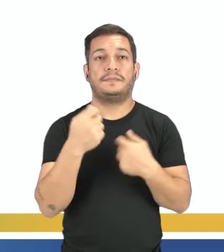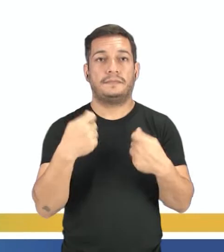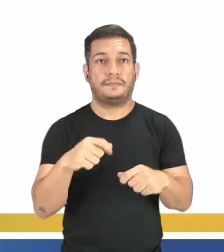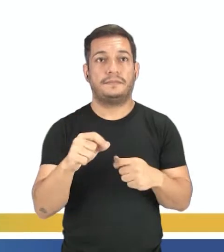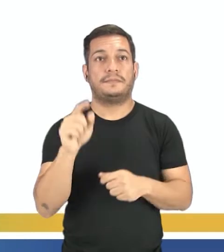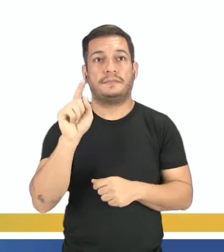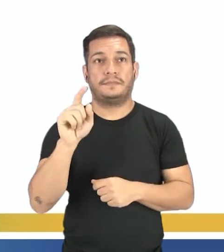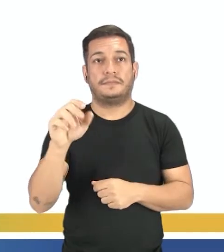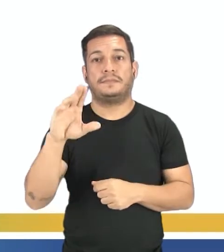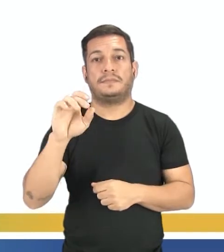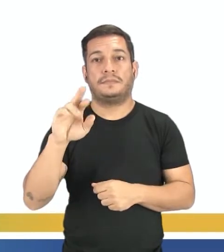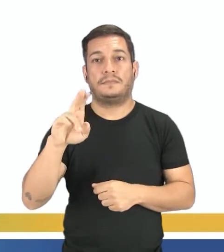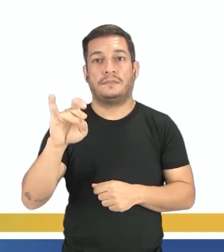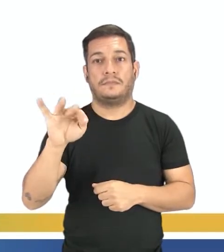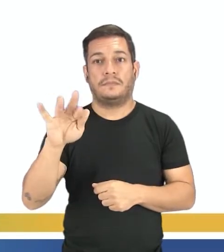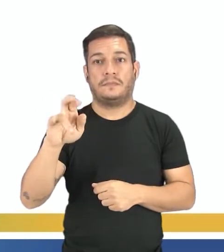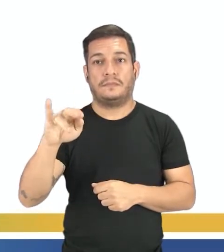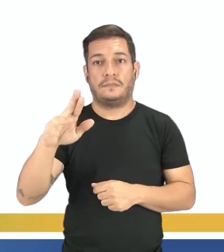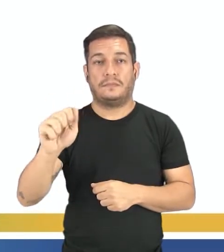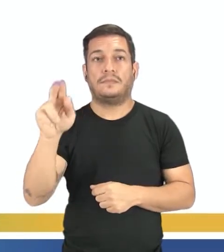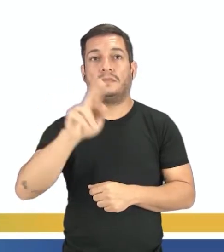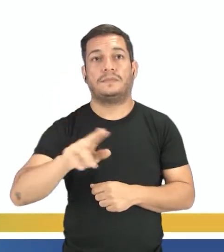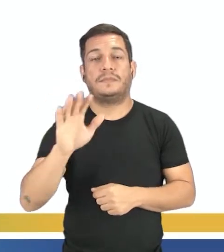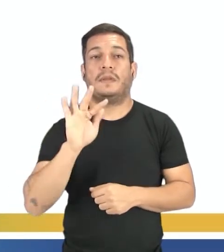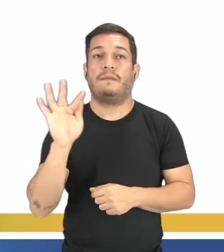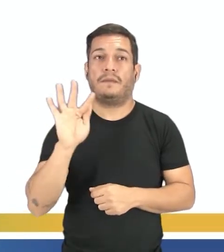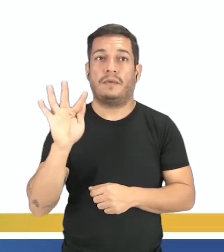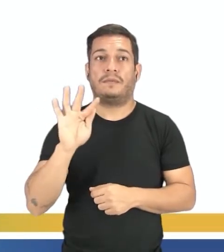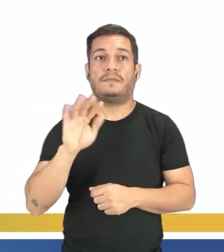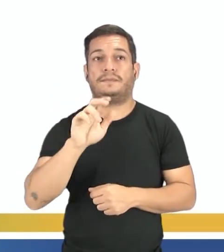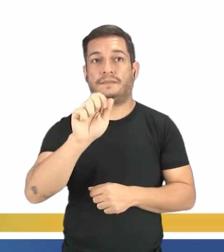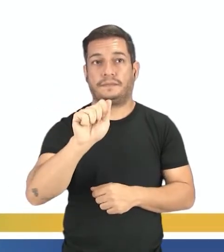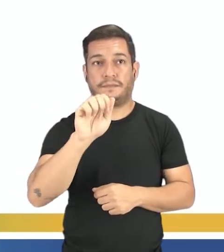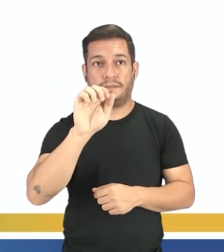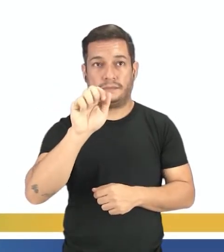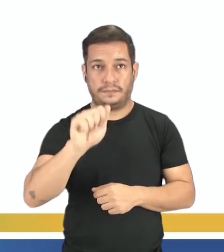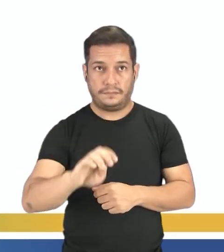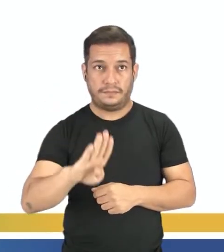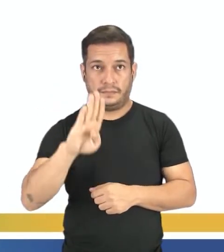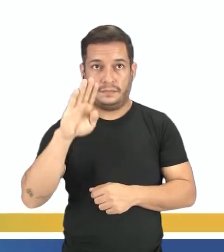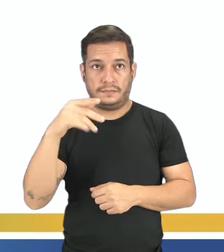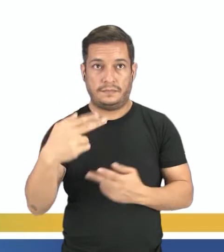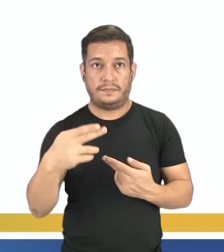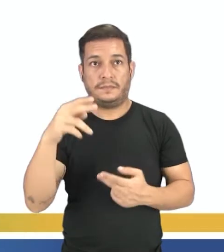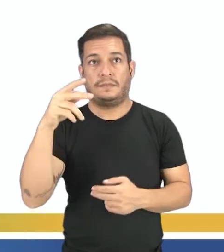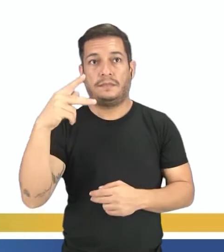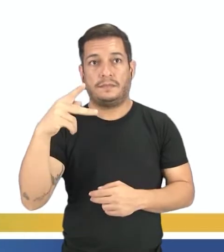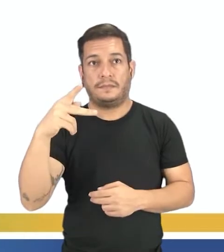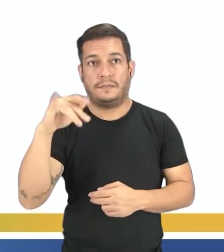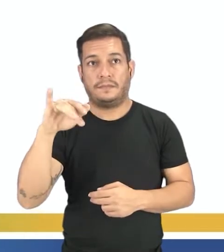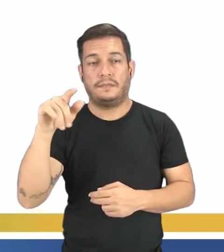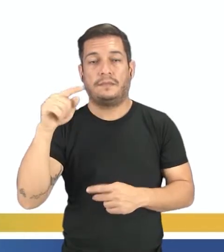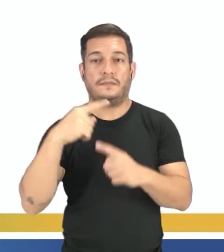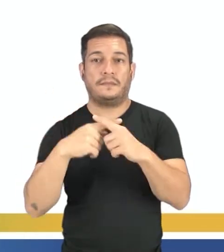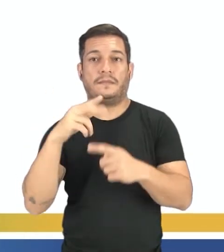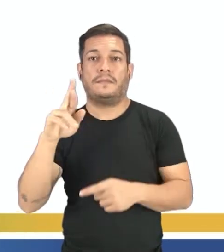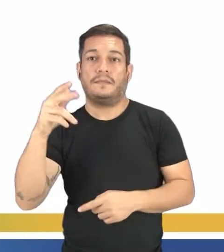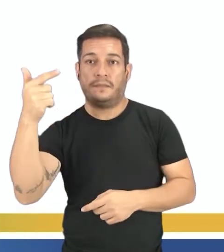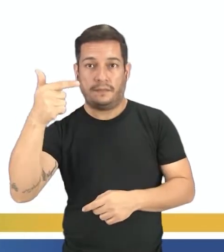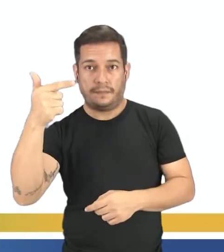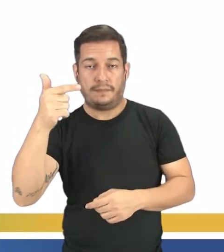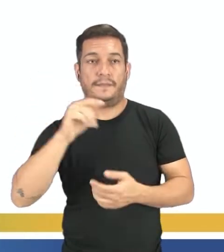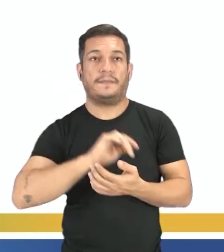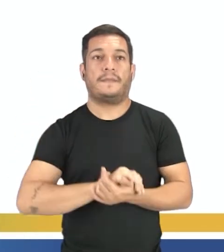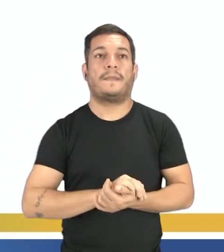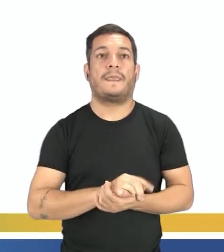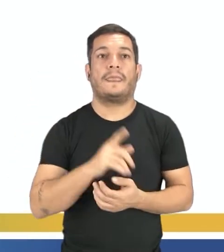a circunferência, utiliza-se a seguinte forma. A área da base, é igual a π vezes r ao quadrado,